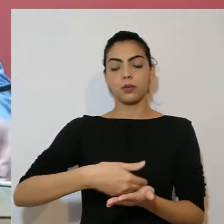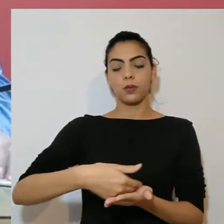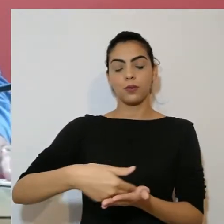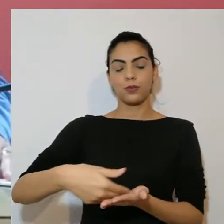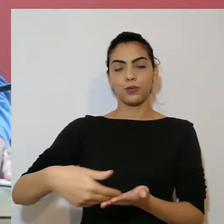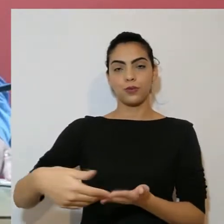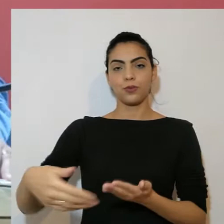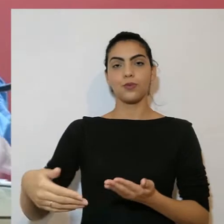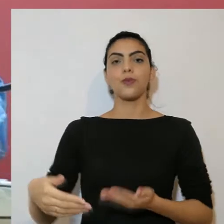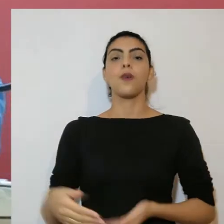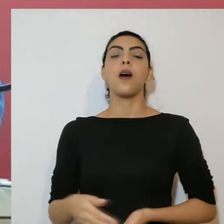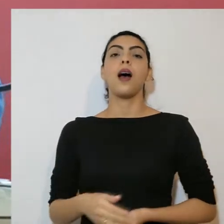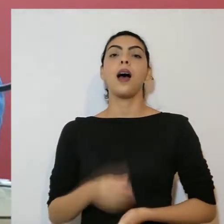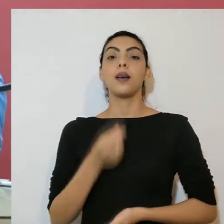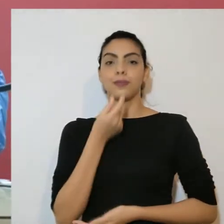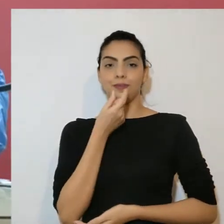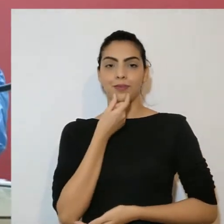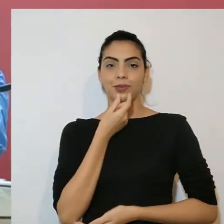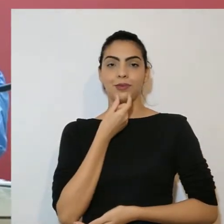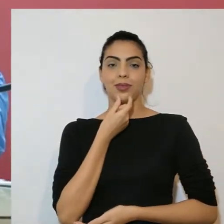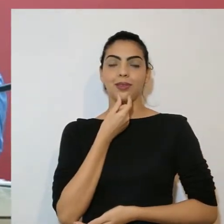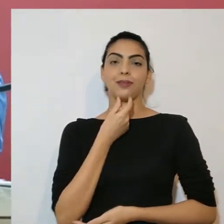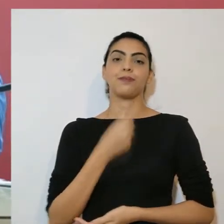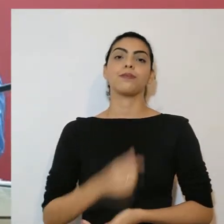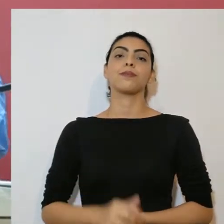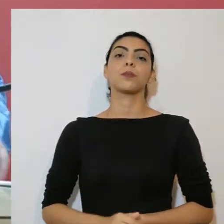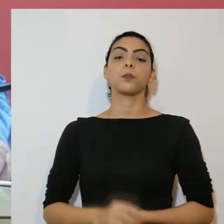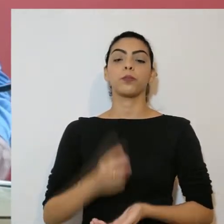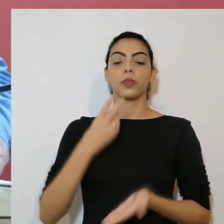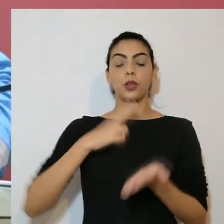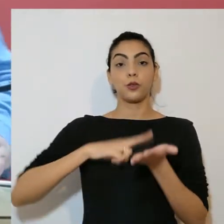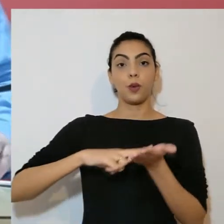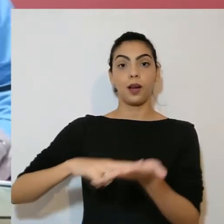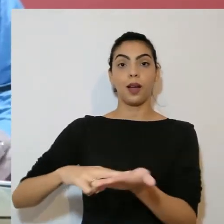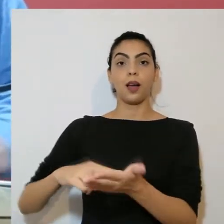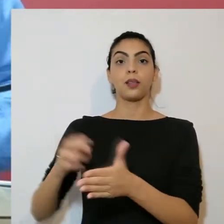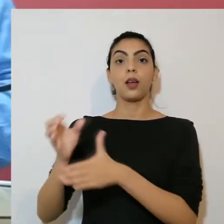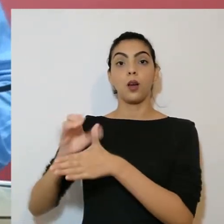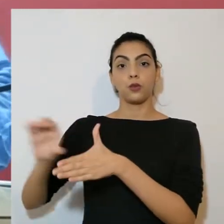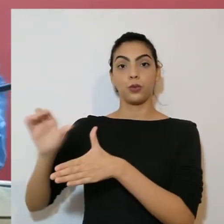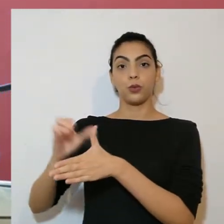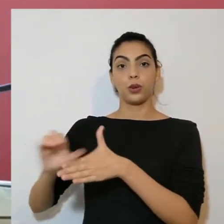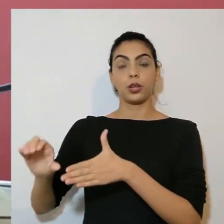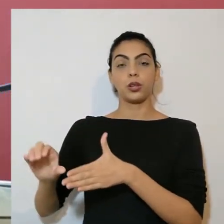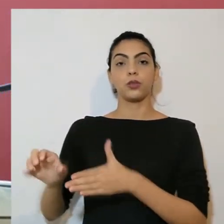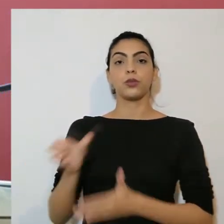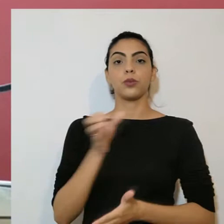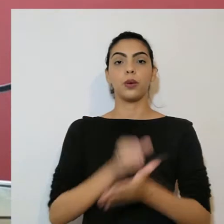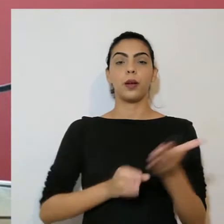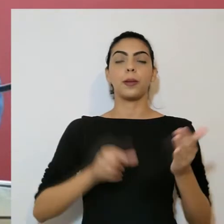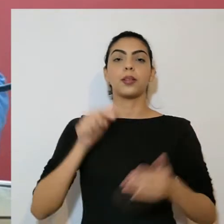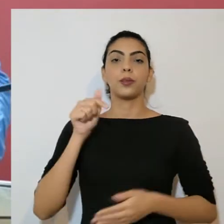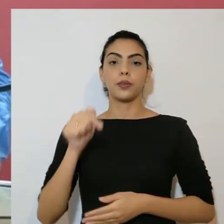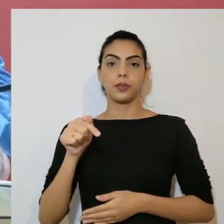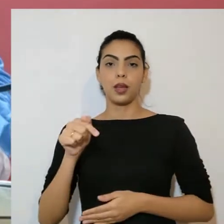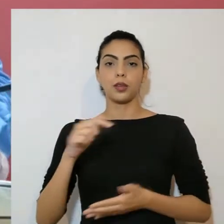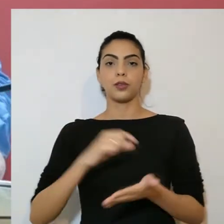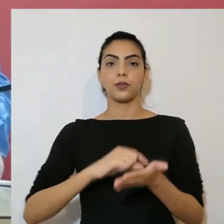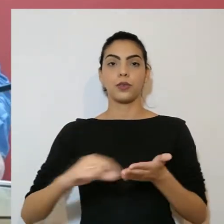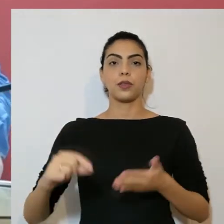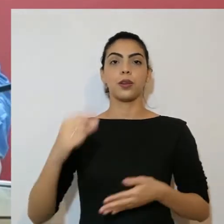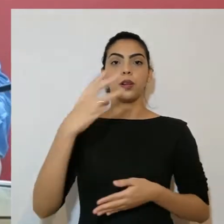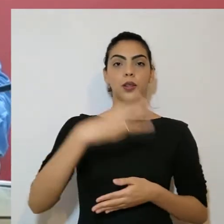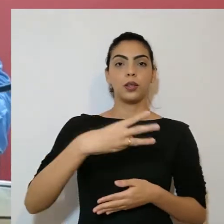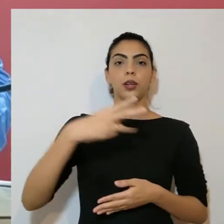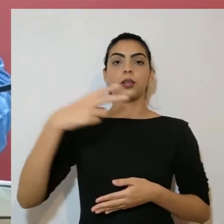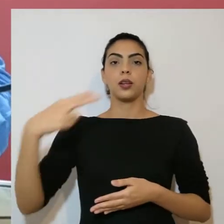de se permanecer solteiro na sua carta aos Coríntios, no capítulo